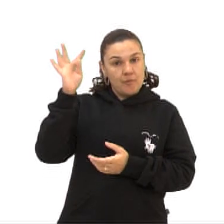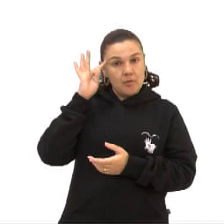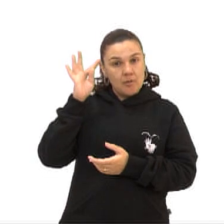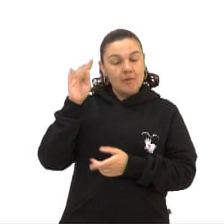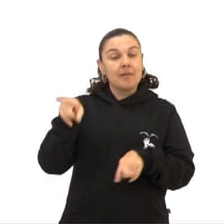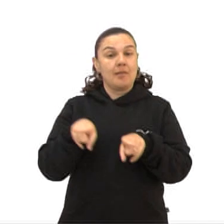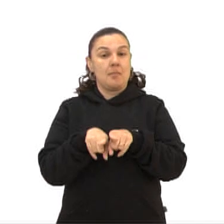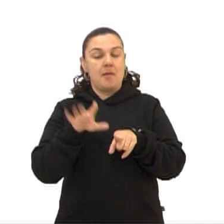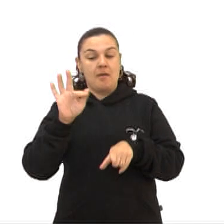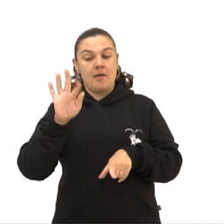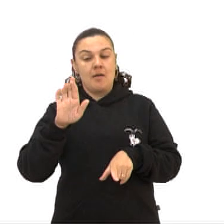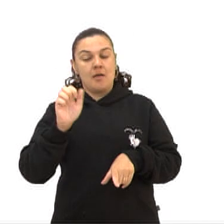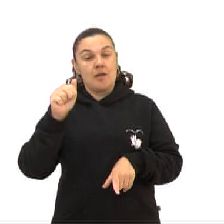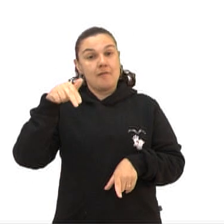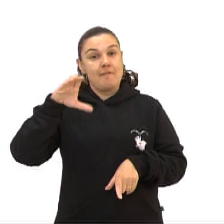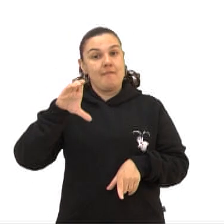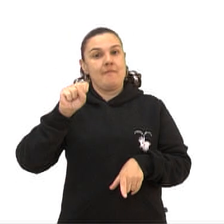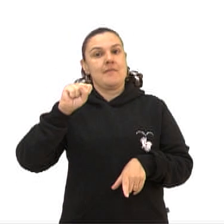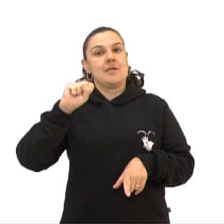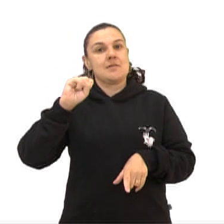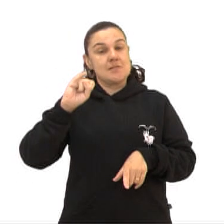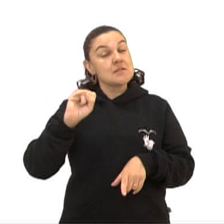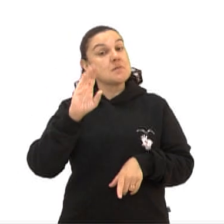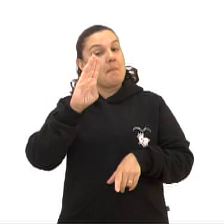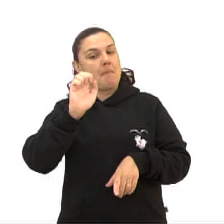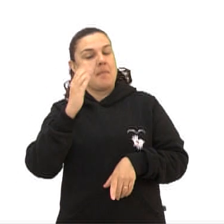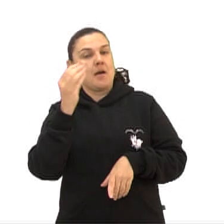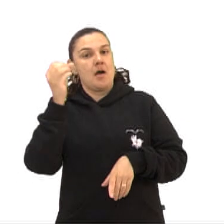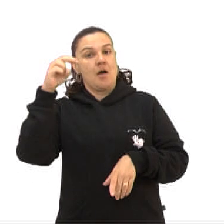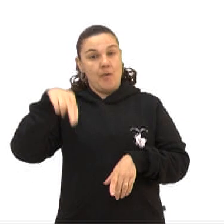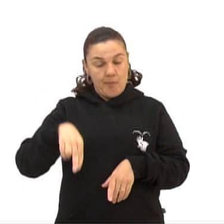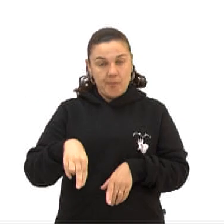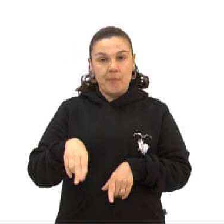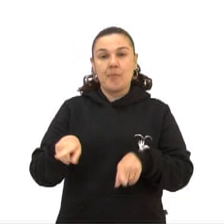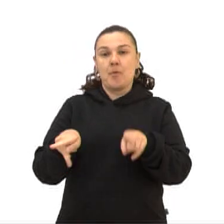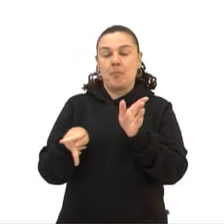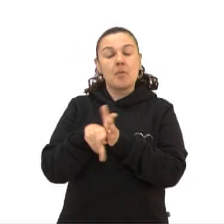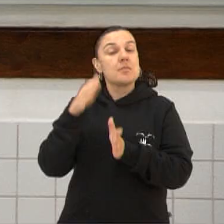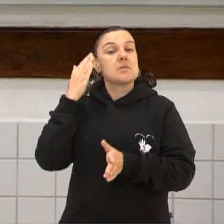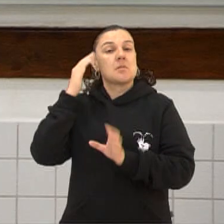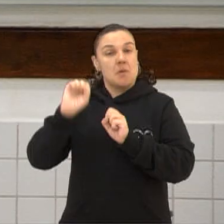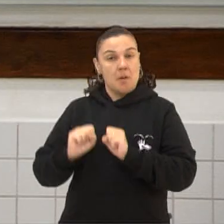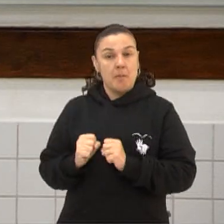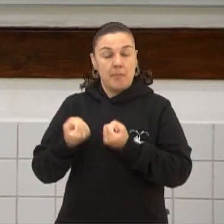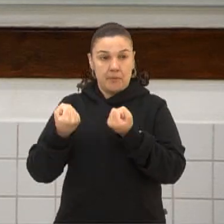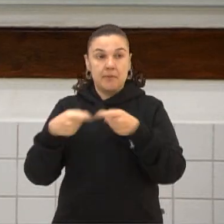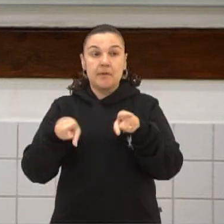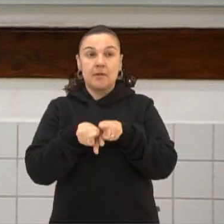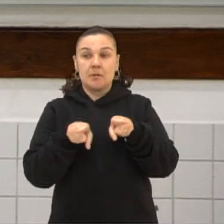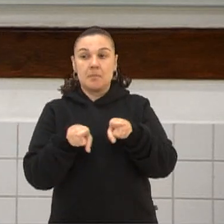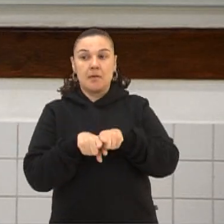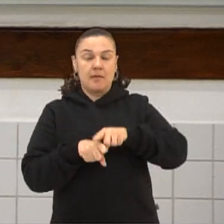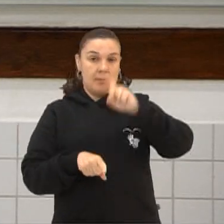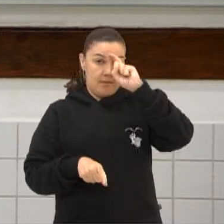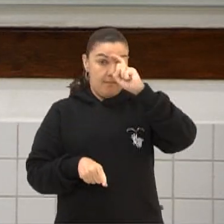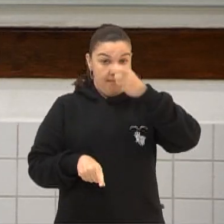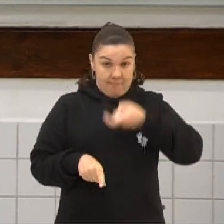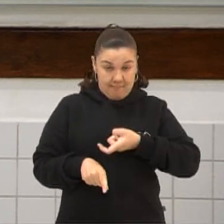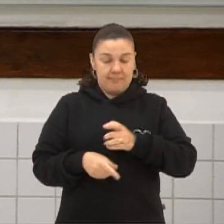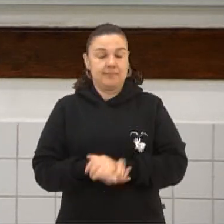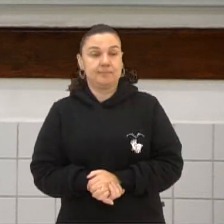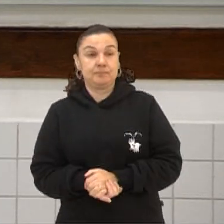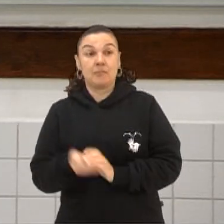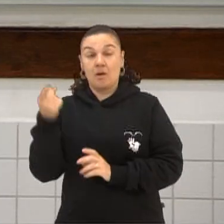Francis Bacon, Saber é Poder, e Descartes, Dualismo, Mente e Corpo. Então veja só, essa ideia de